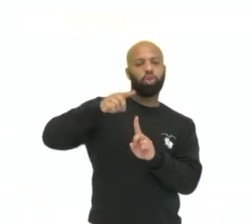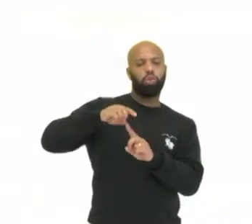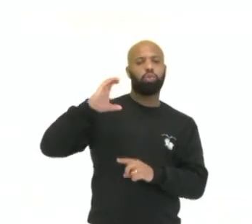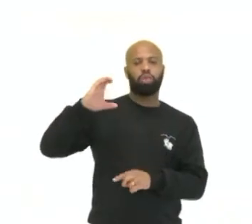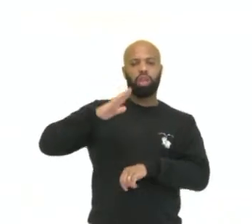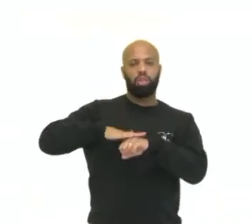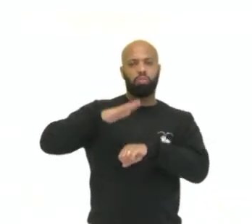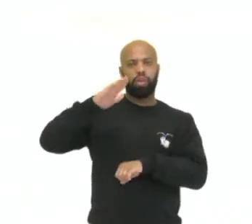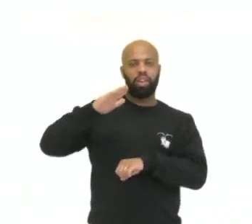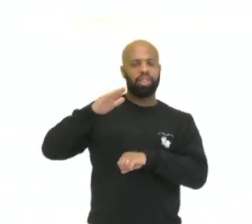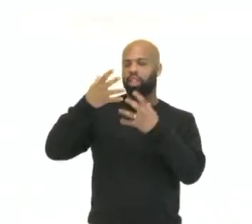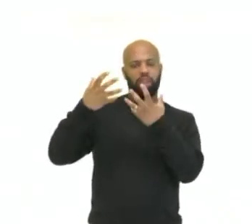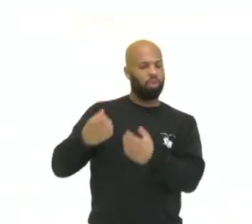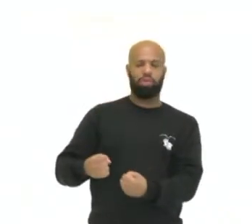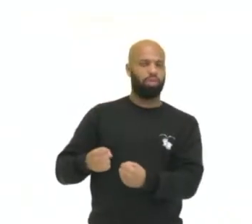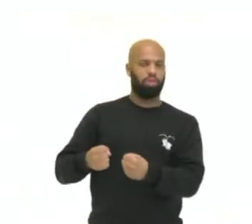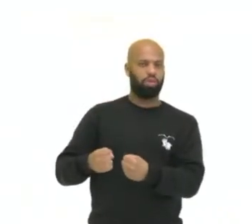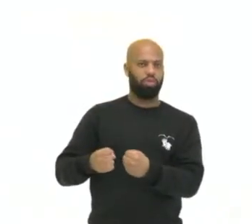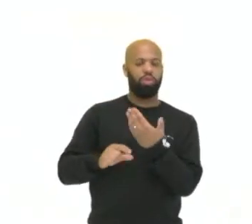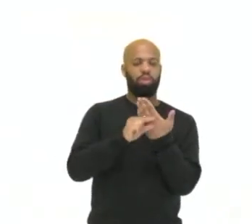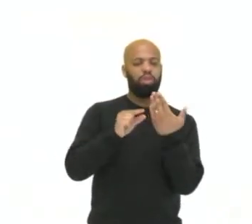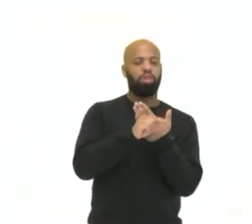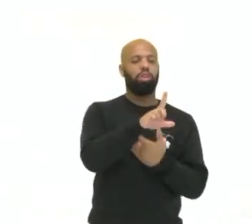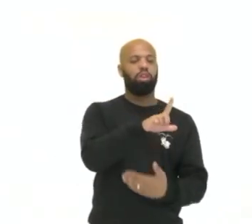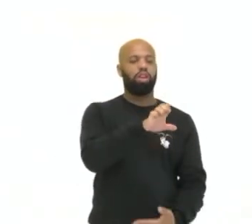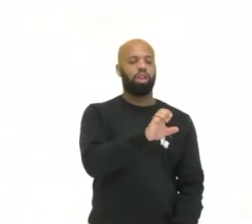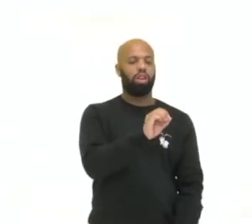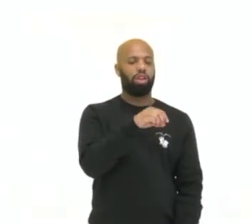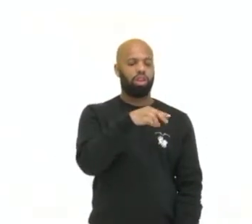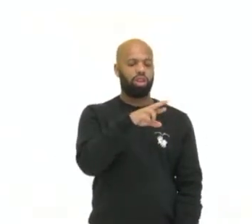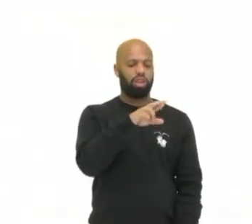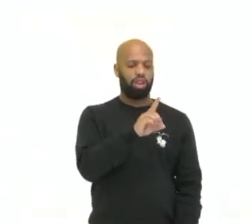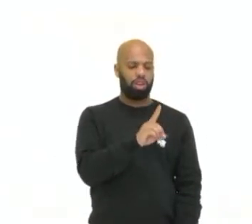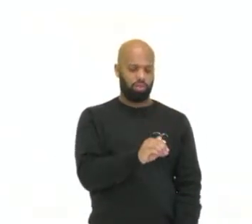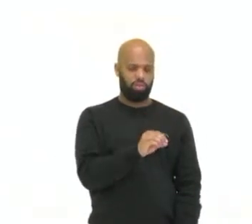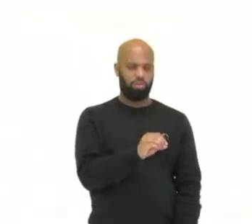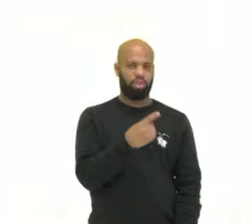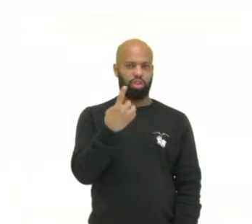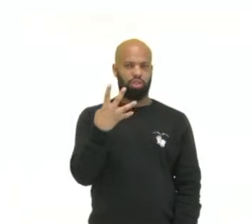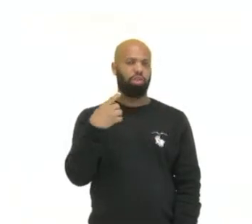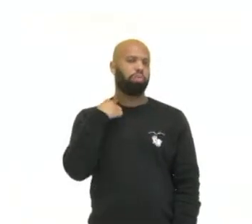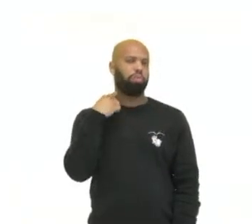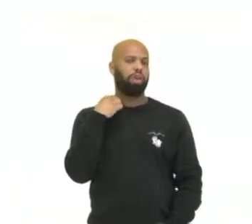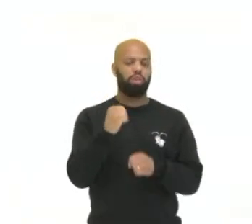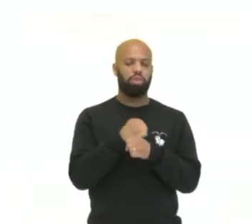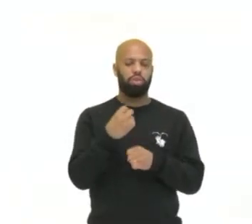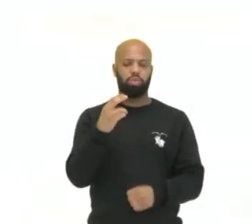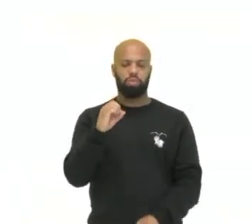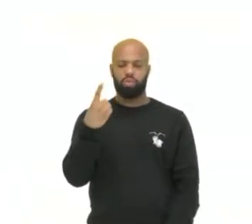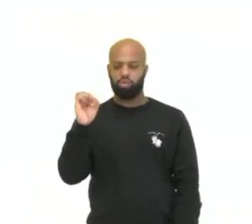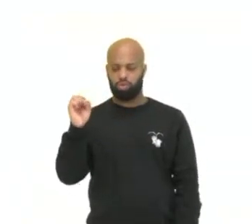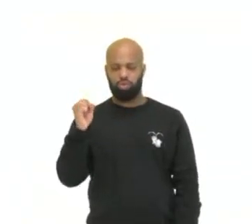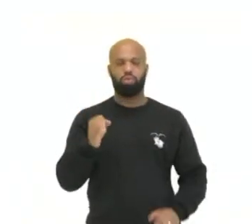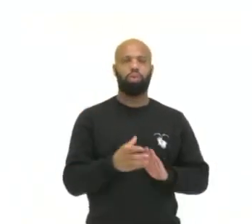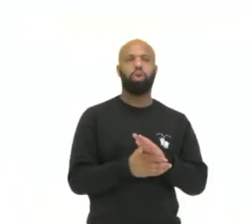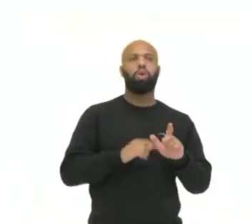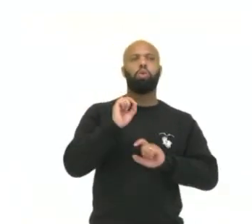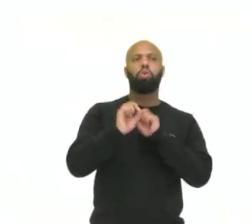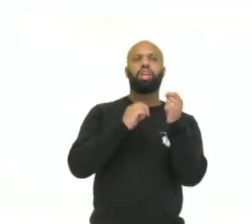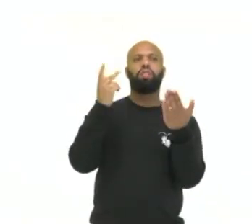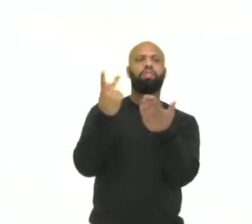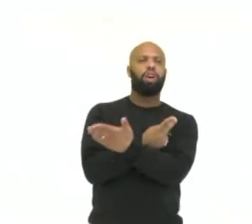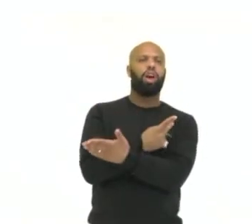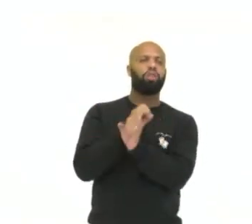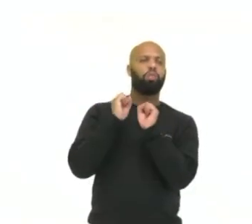mais recusado, por Leonardo Guimarães, 14 de maio de 2018. E aí, pessoal, que fato pode